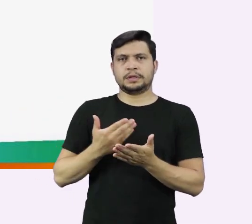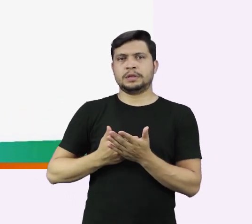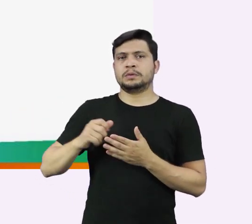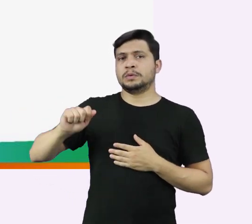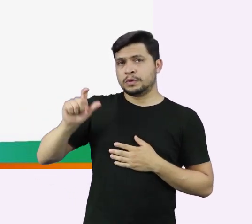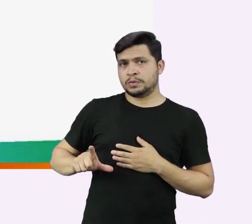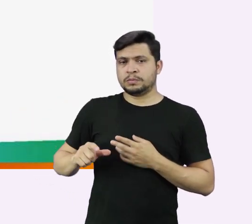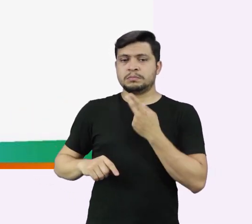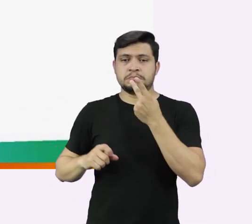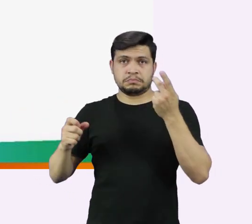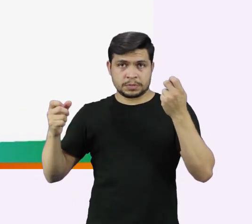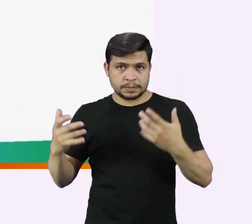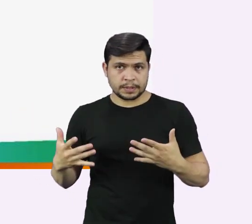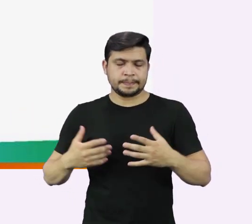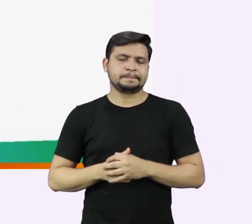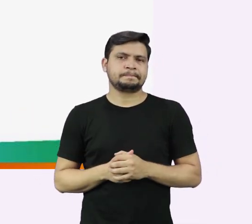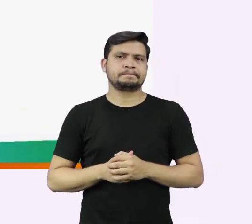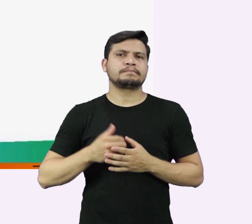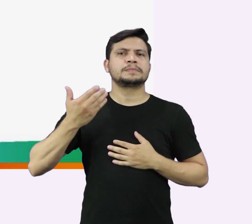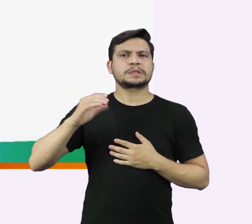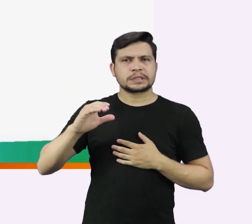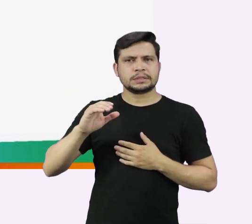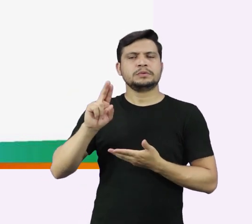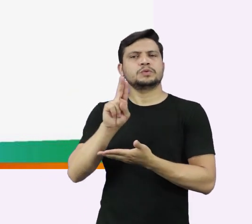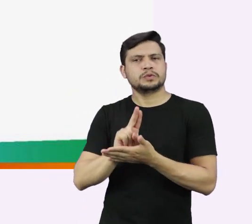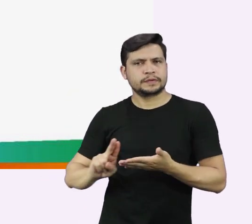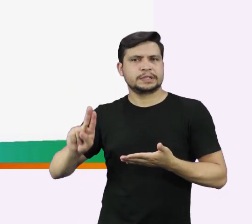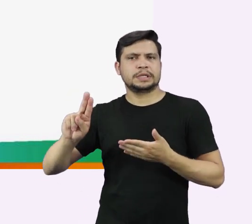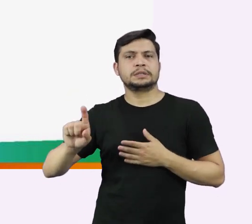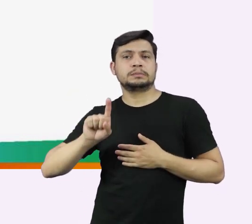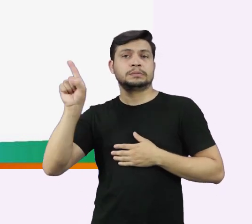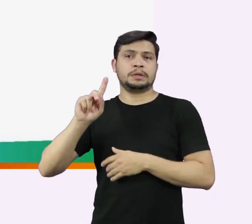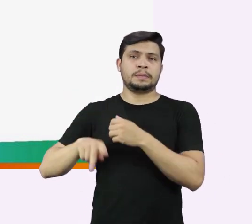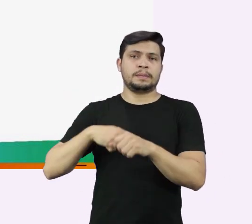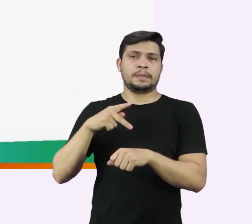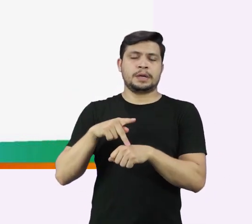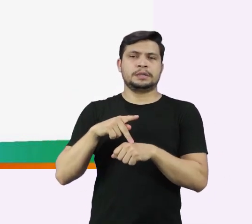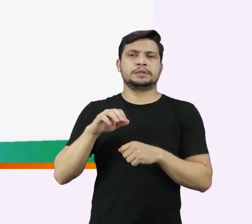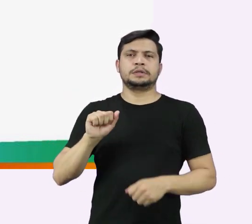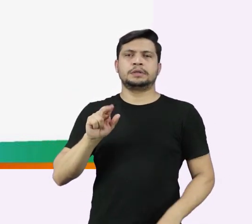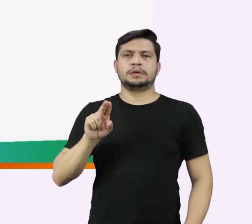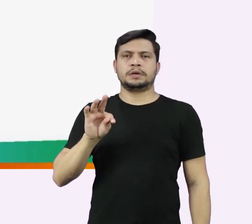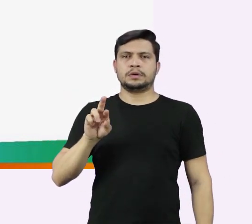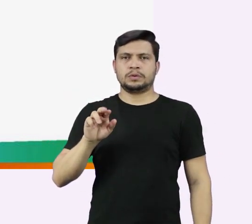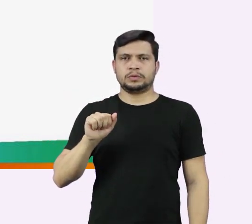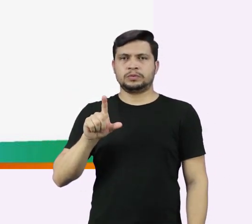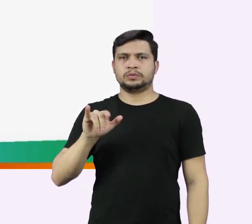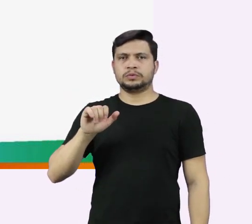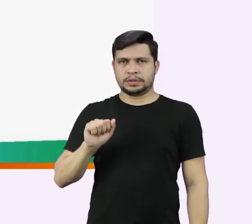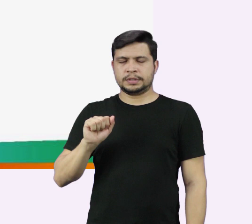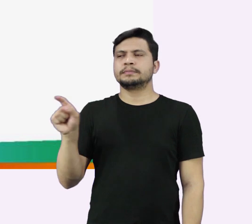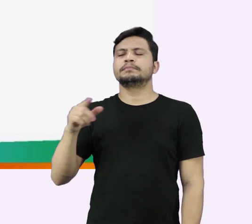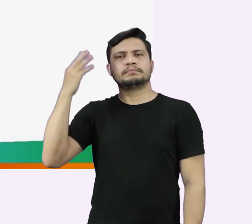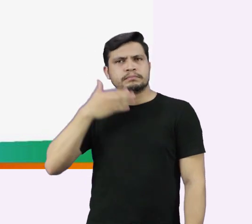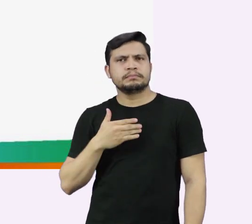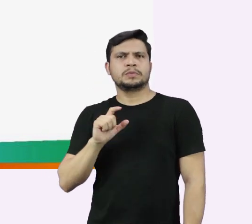da Universidade de New South Wales, né, da Austrália, demonstraram em 2012 que a lei de Ohm ela é